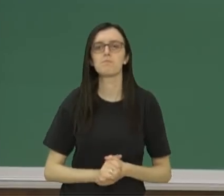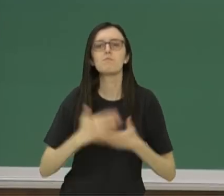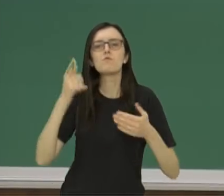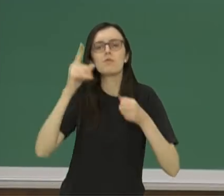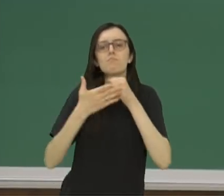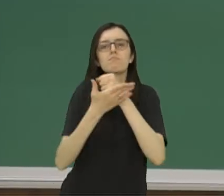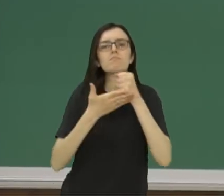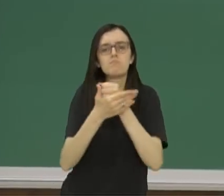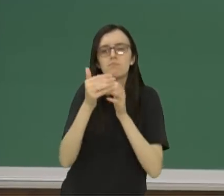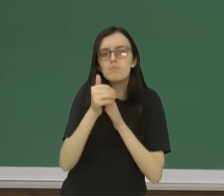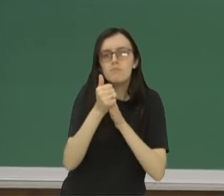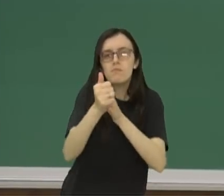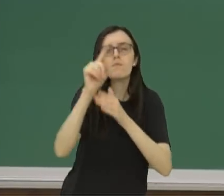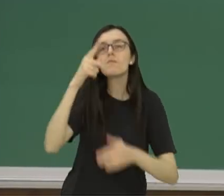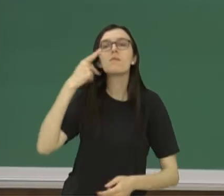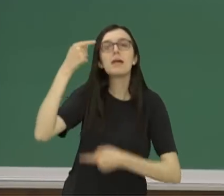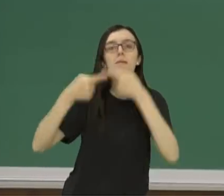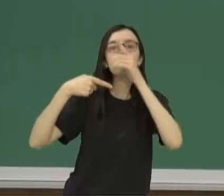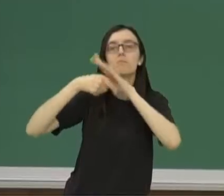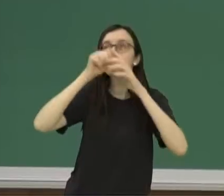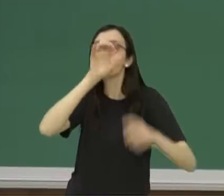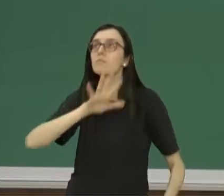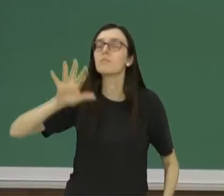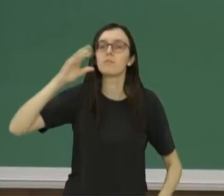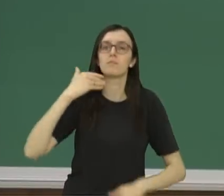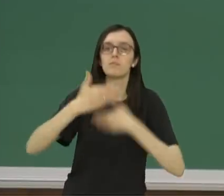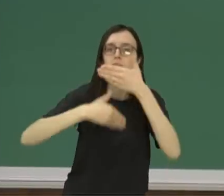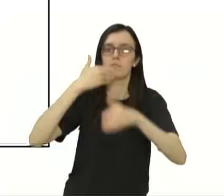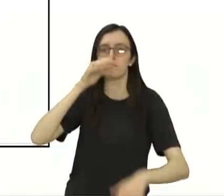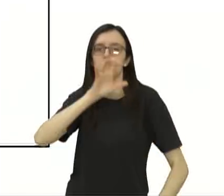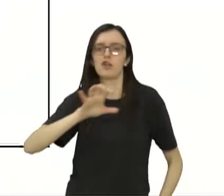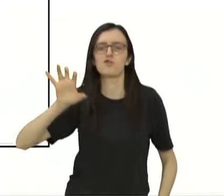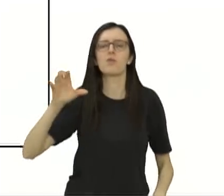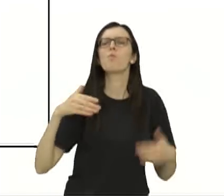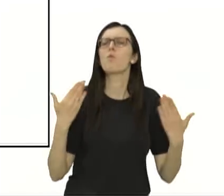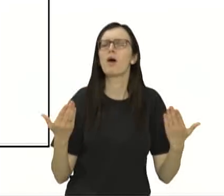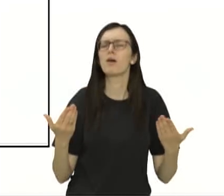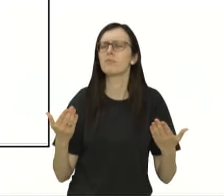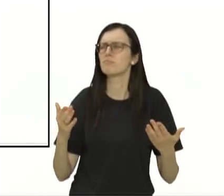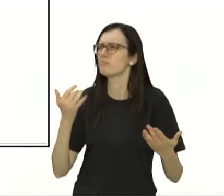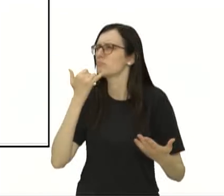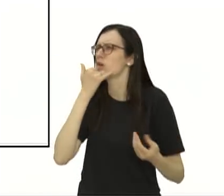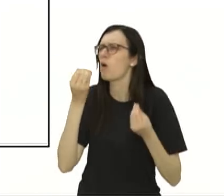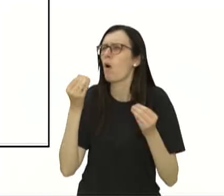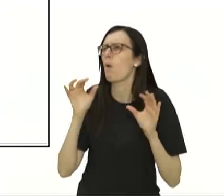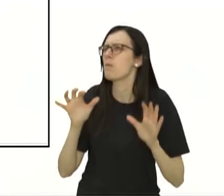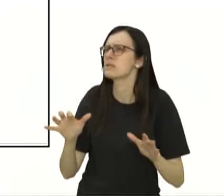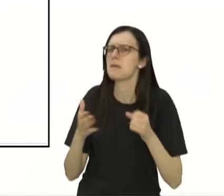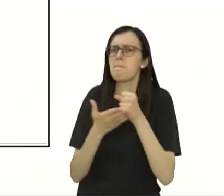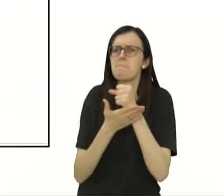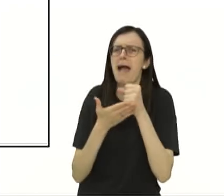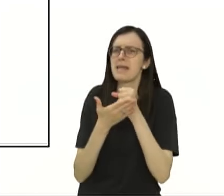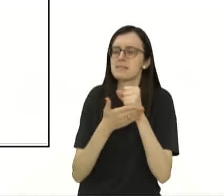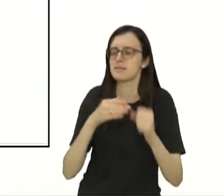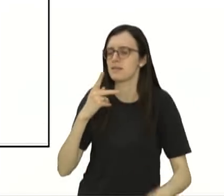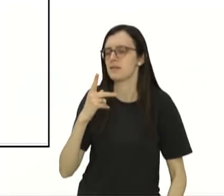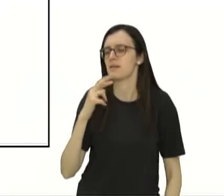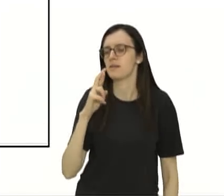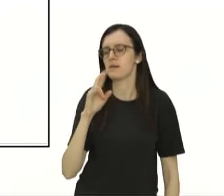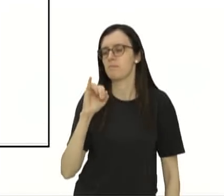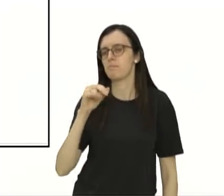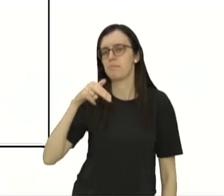princípios norteadores da Política Nacional de Desenvolvimento Regional? Como assim princípios norteadores? Quando eu